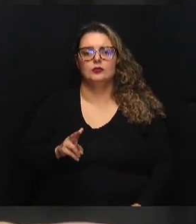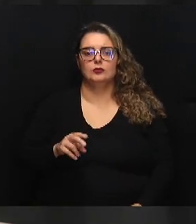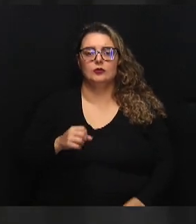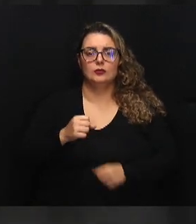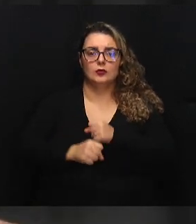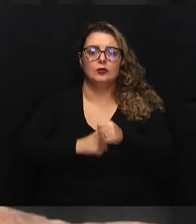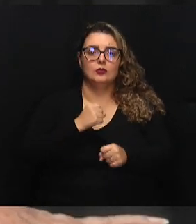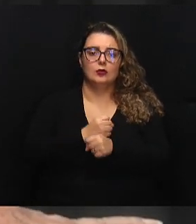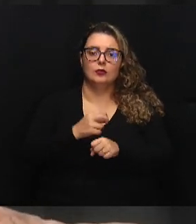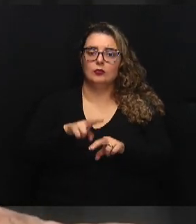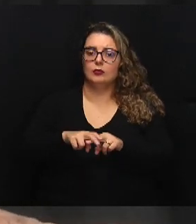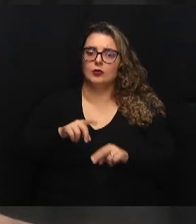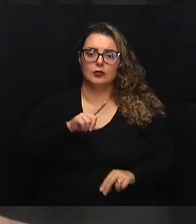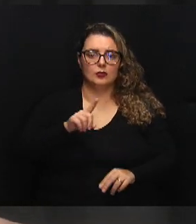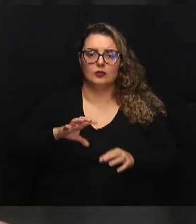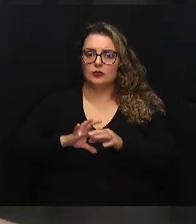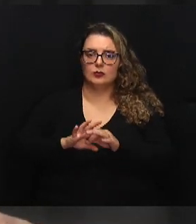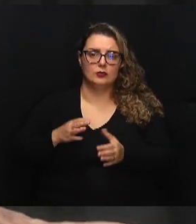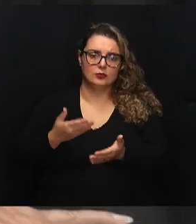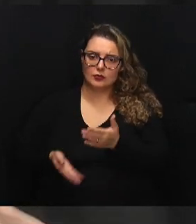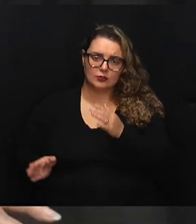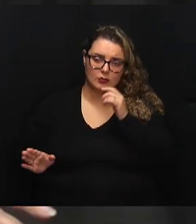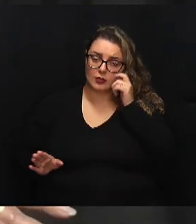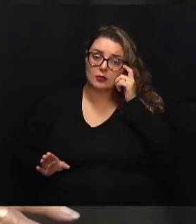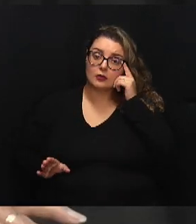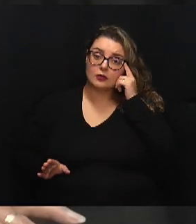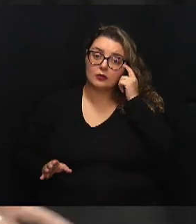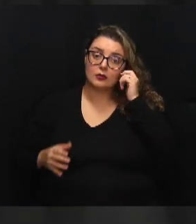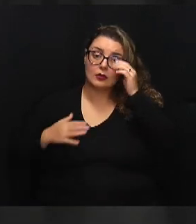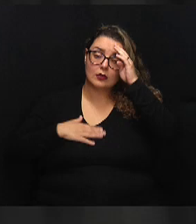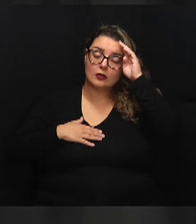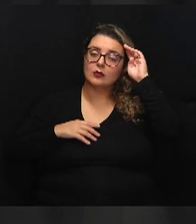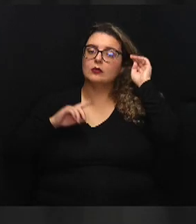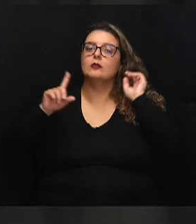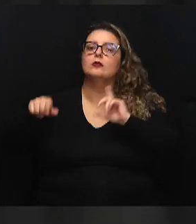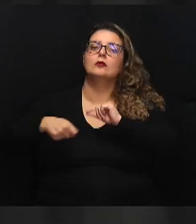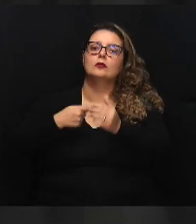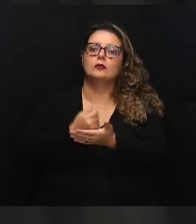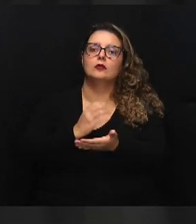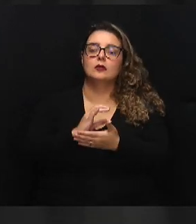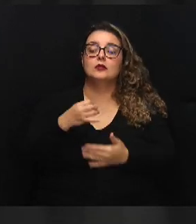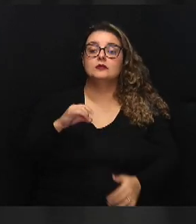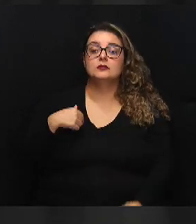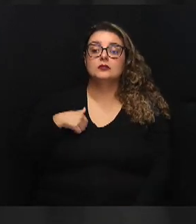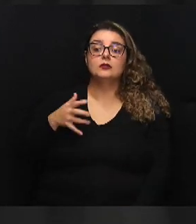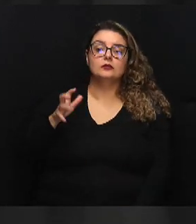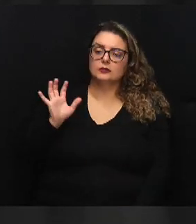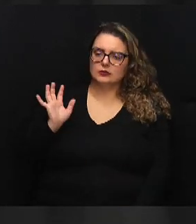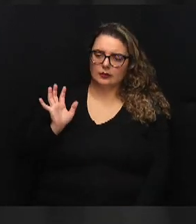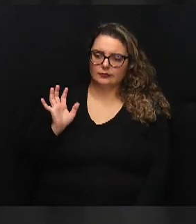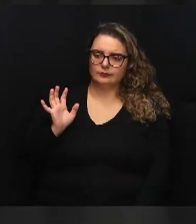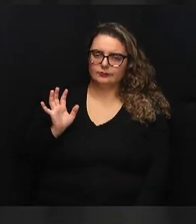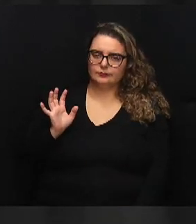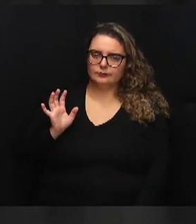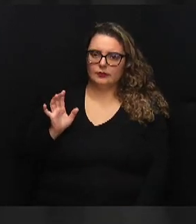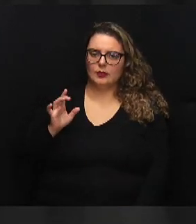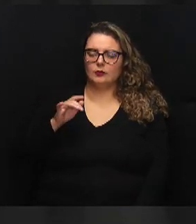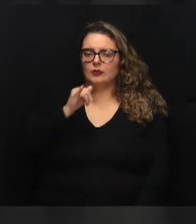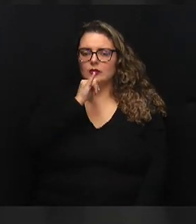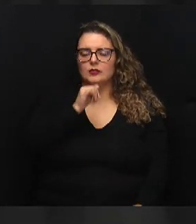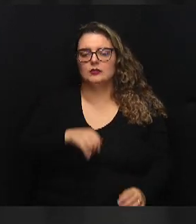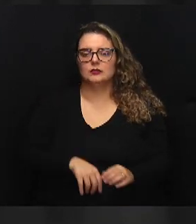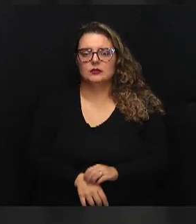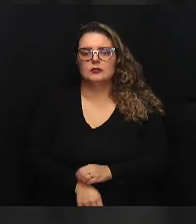Por isso que eu não deixo as minhas emendas ficar para trás. A minha emenda fica para trás se eu quiser, vamos dizer assim, se eu quiser. Eu tenho, por exemplo,